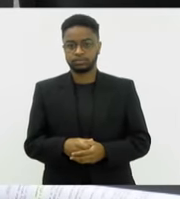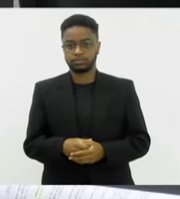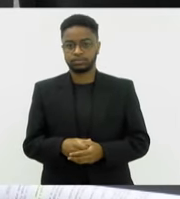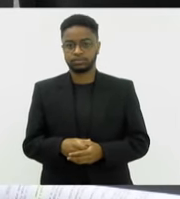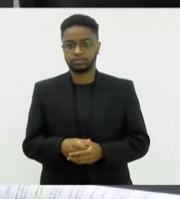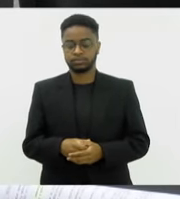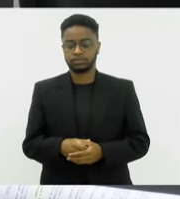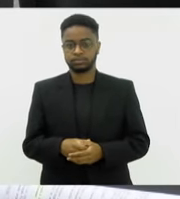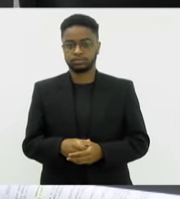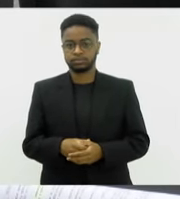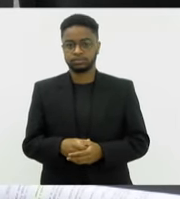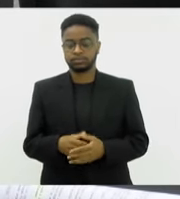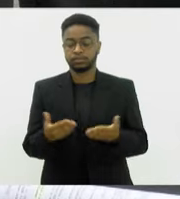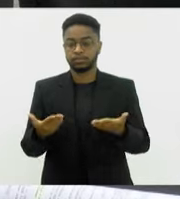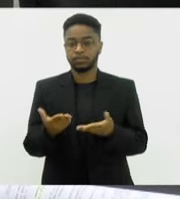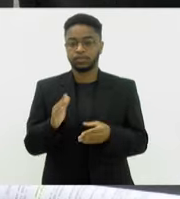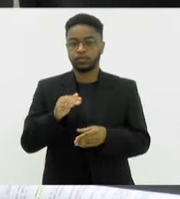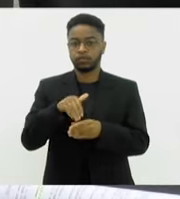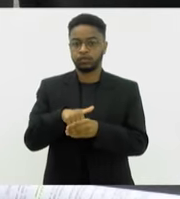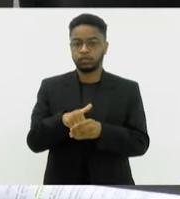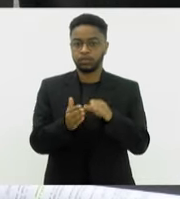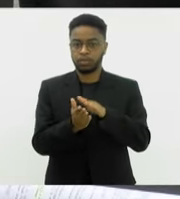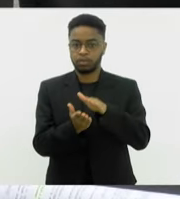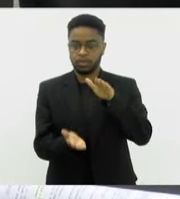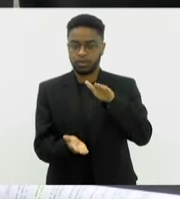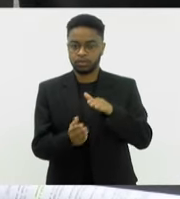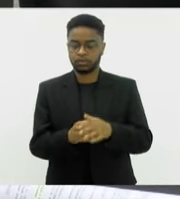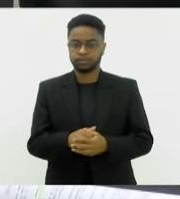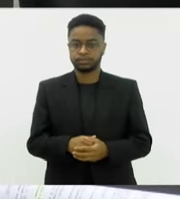agora, votando os blocos.